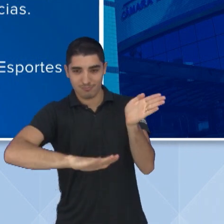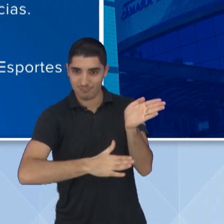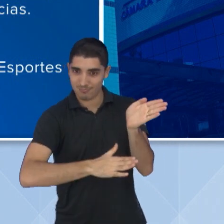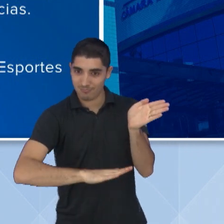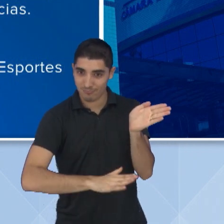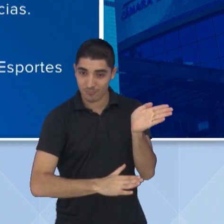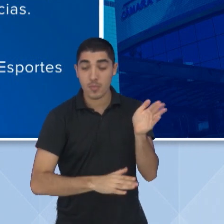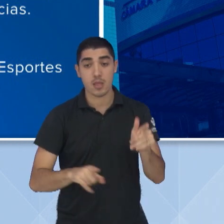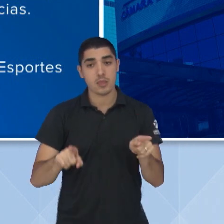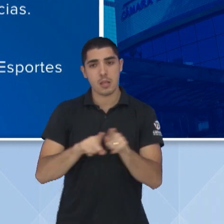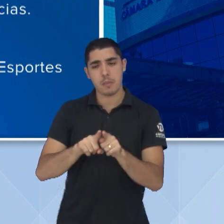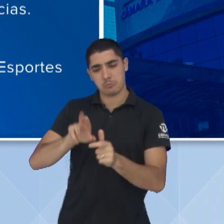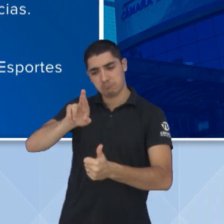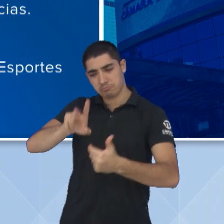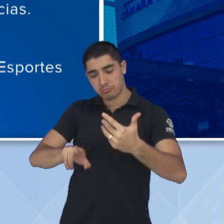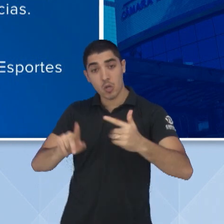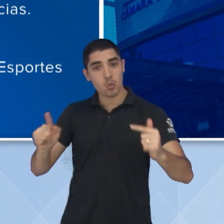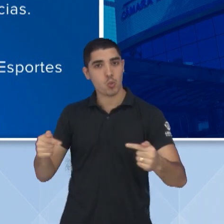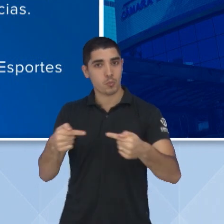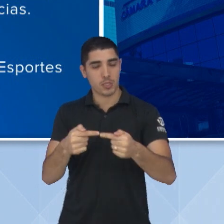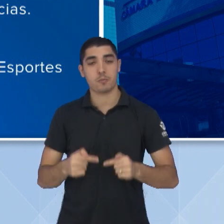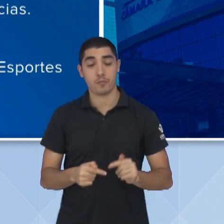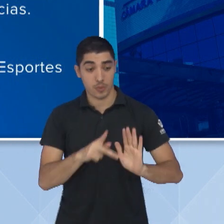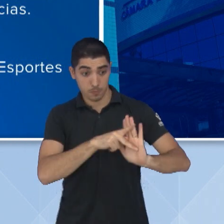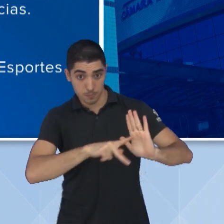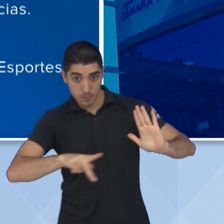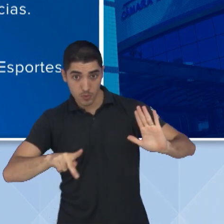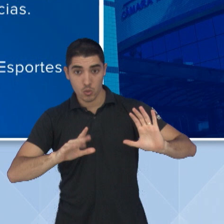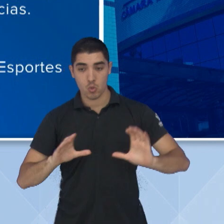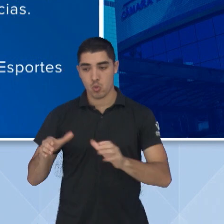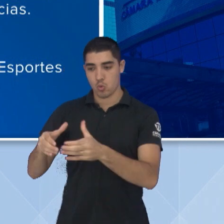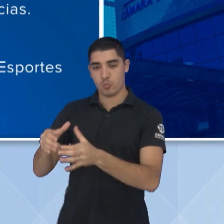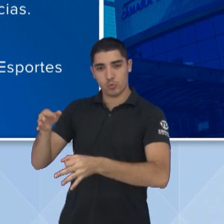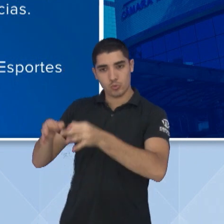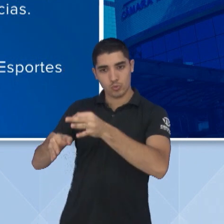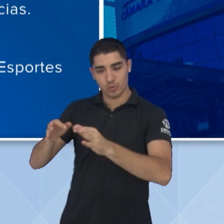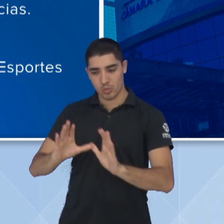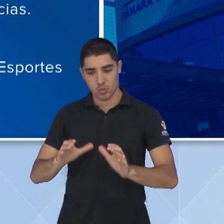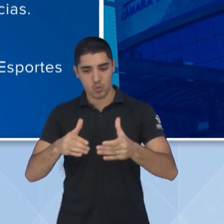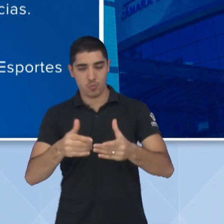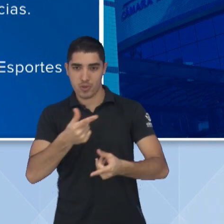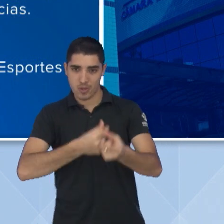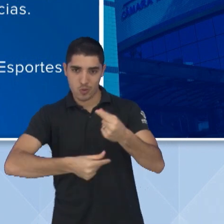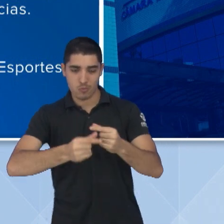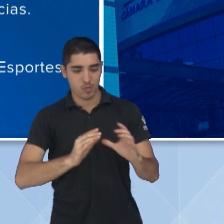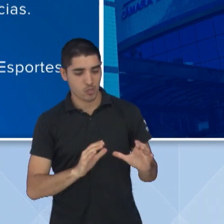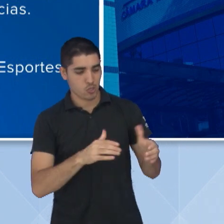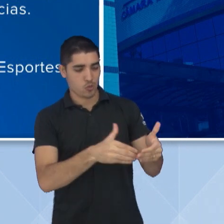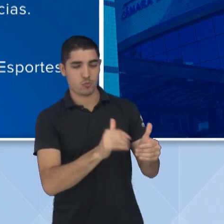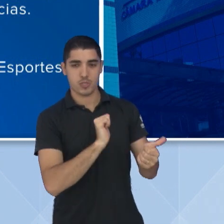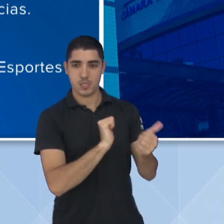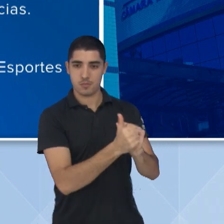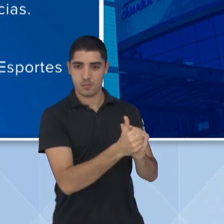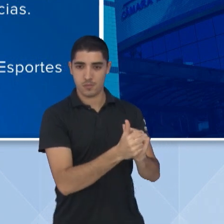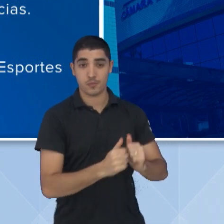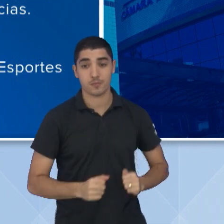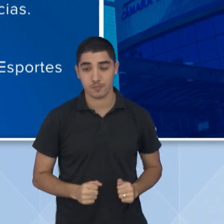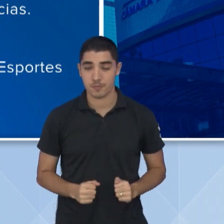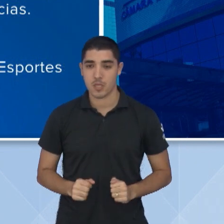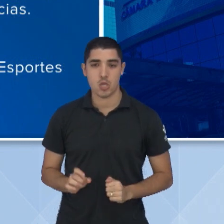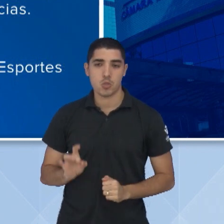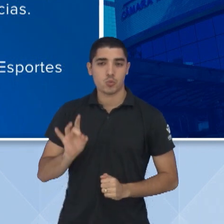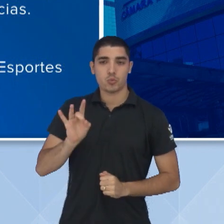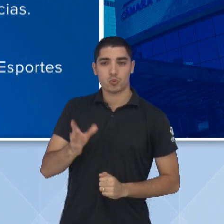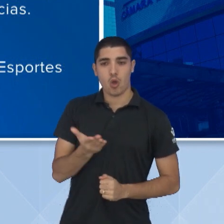providências. O rito é ordinário, comissões de Justiça, Economia e Esportes. São estes